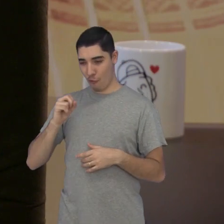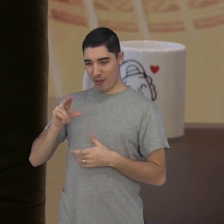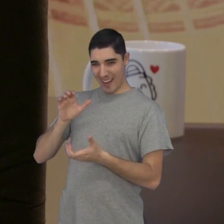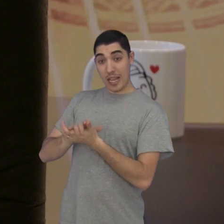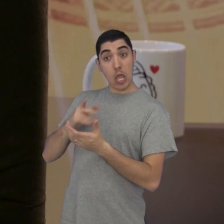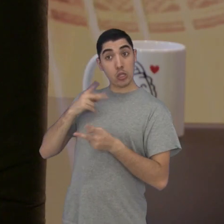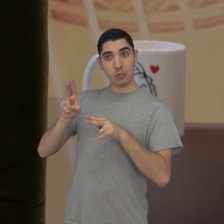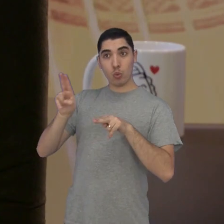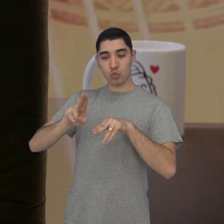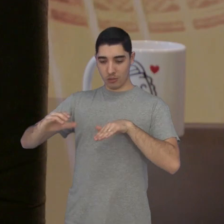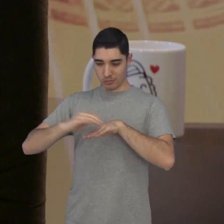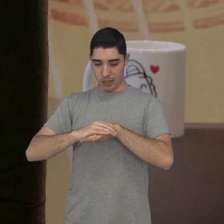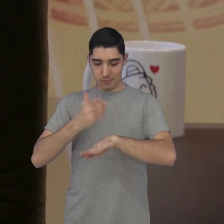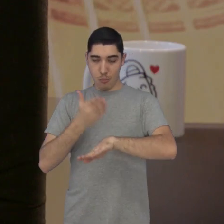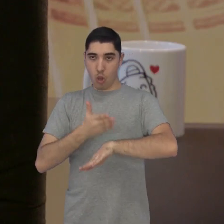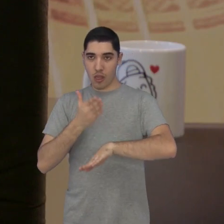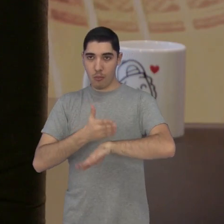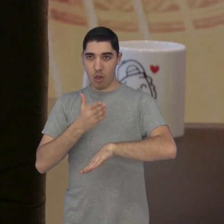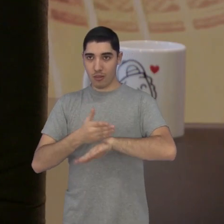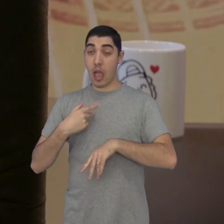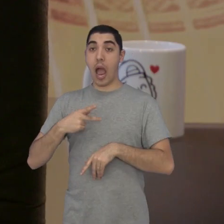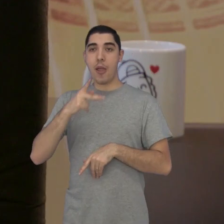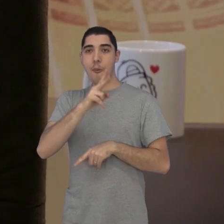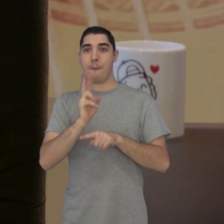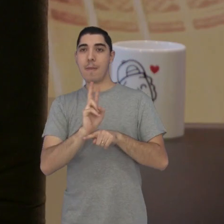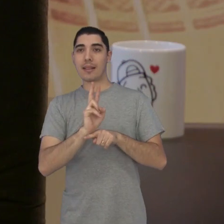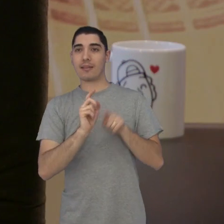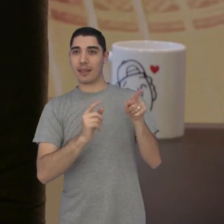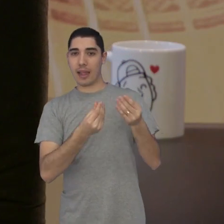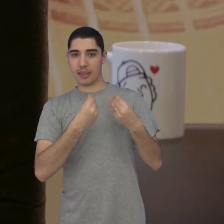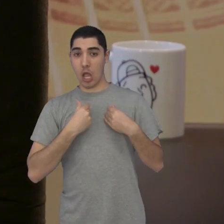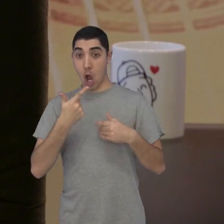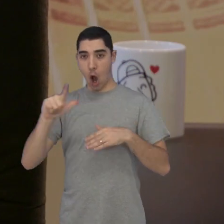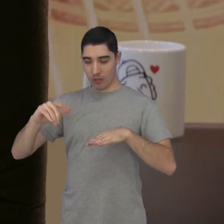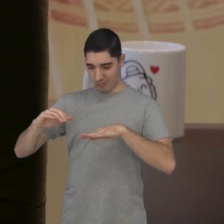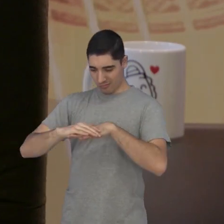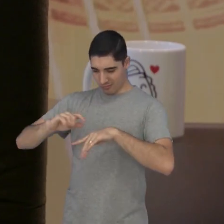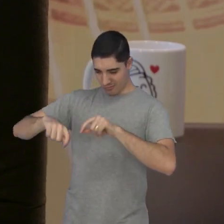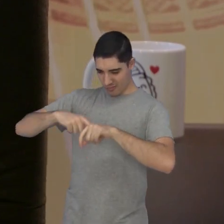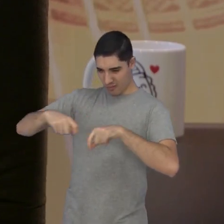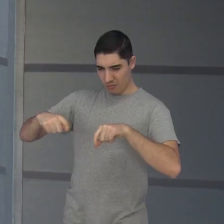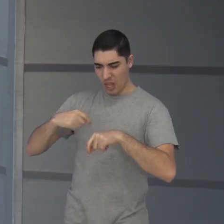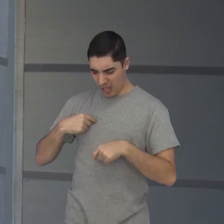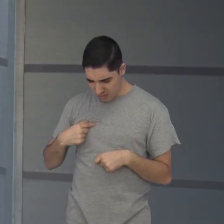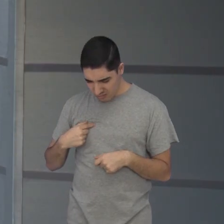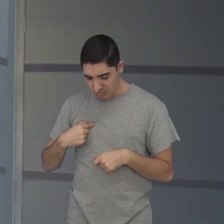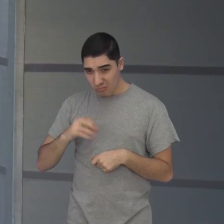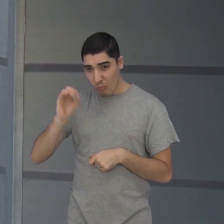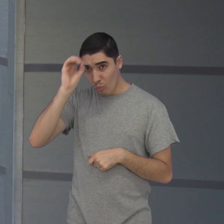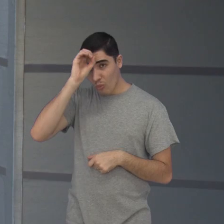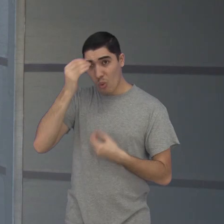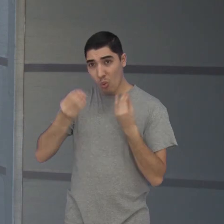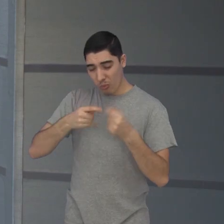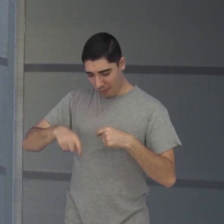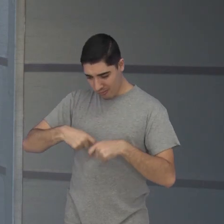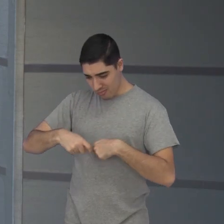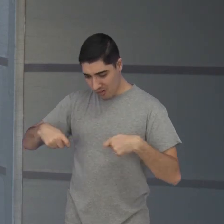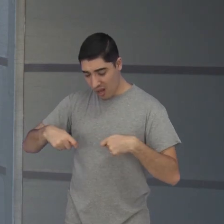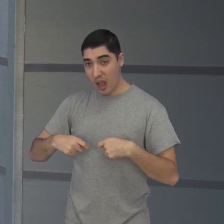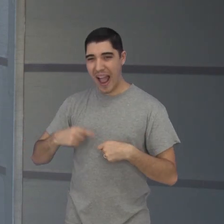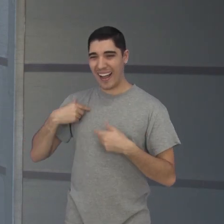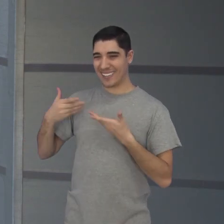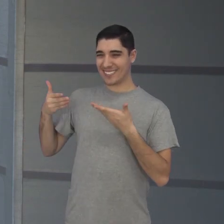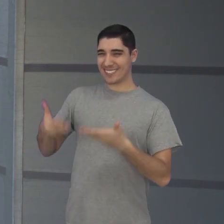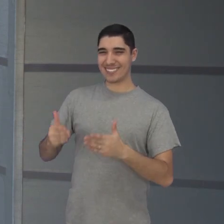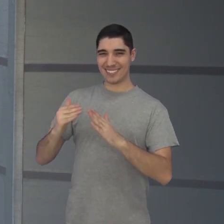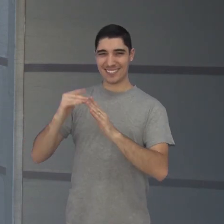fui casar, eu sempre usei botina dessa, né? E meu padrinho me arrumou essas tarde de botina de amarrar, e eu não sabia como é que fazia aquilo,